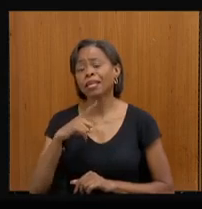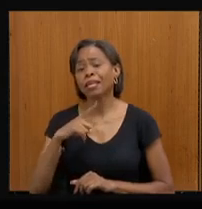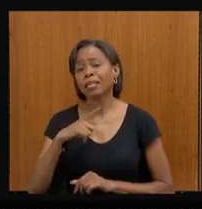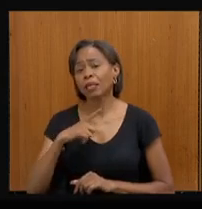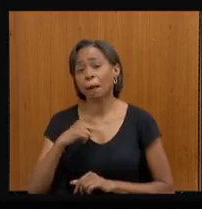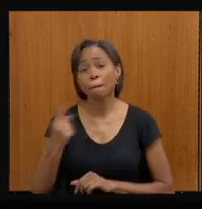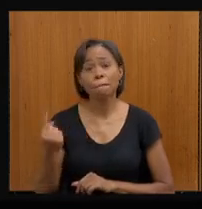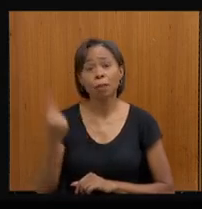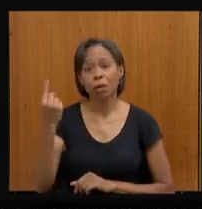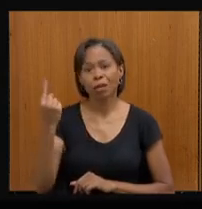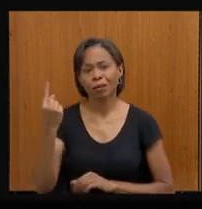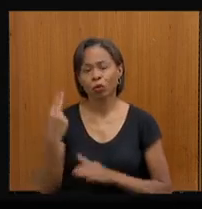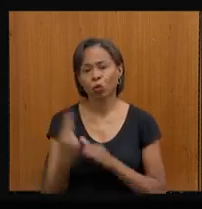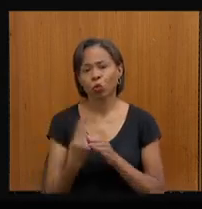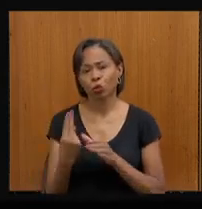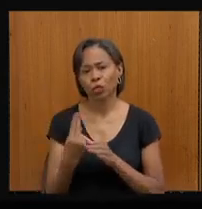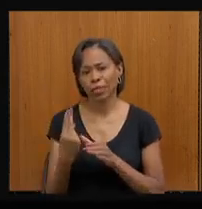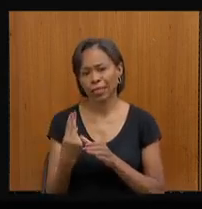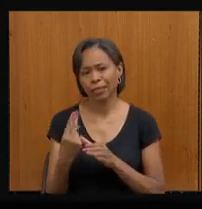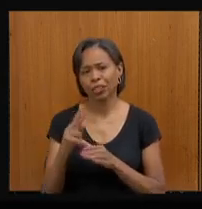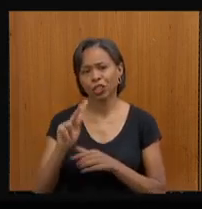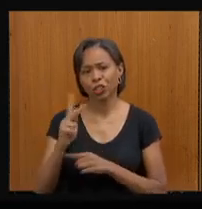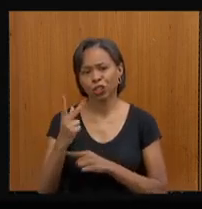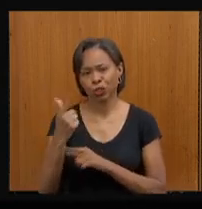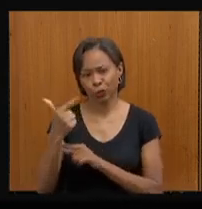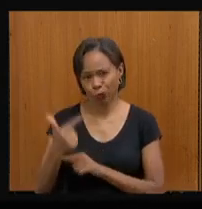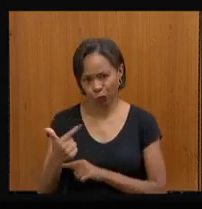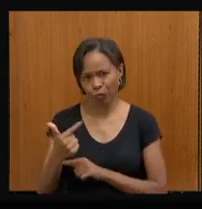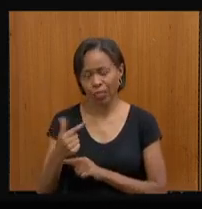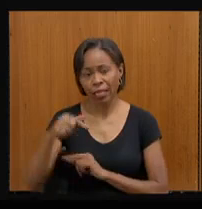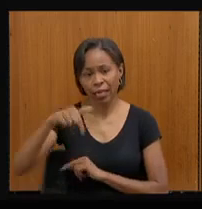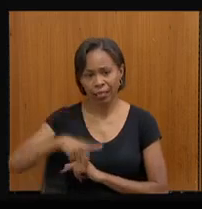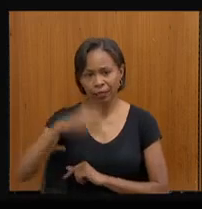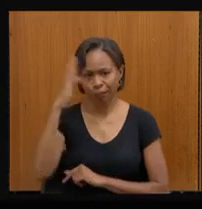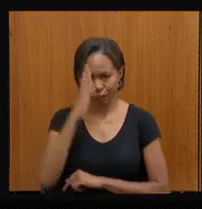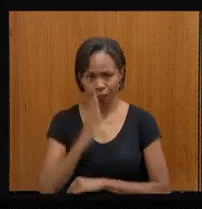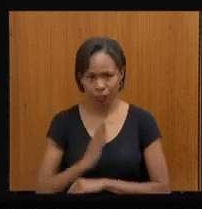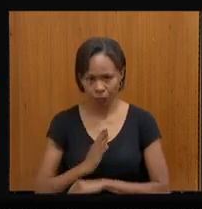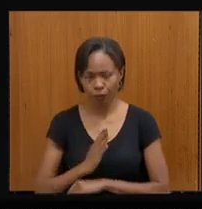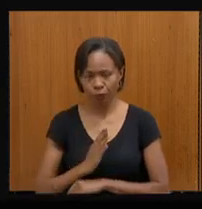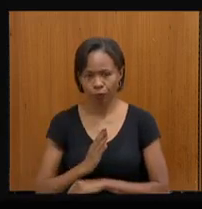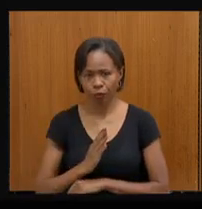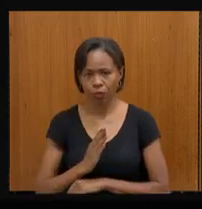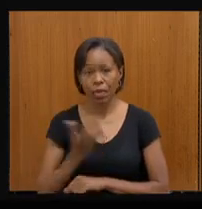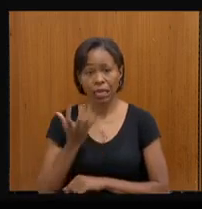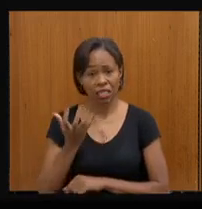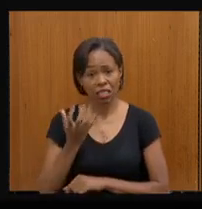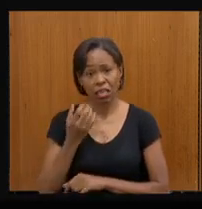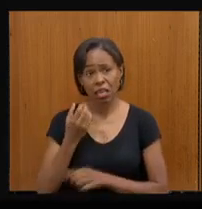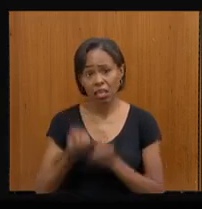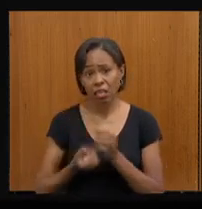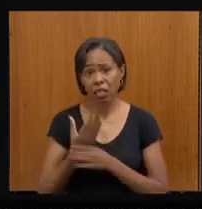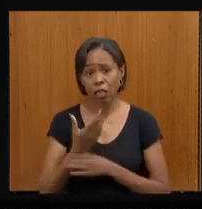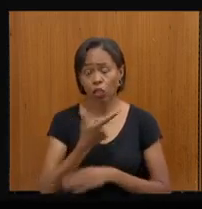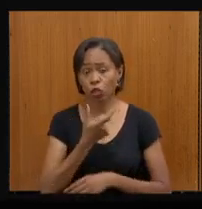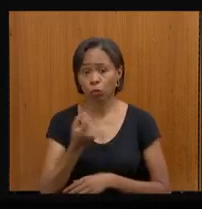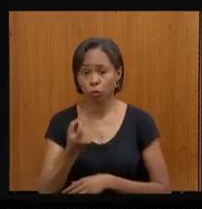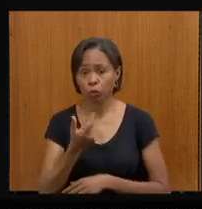do Brasil de tal forma que ele já querem reproduzir que surgem em 2022